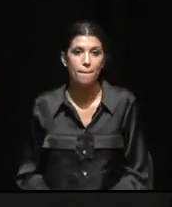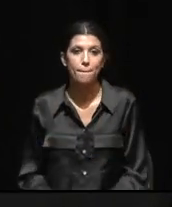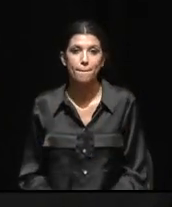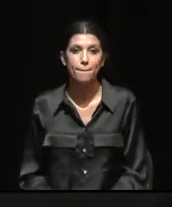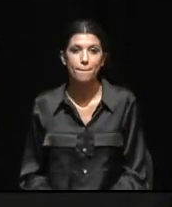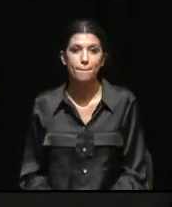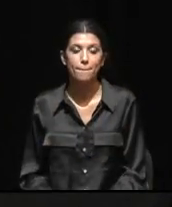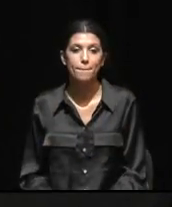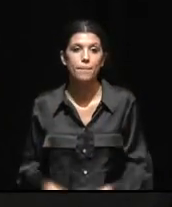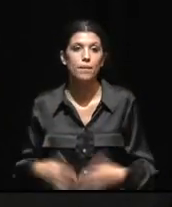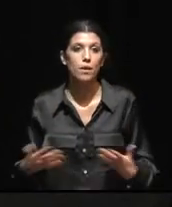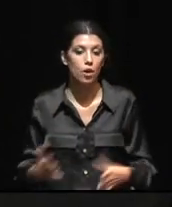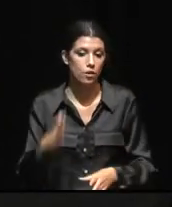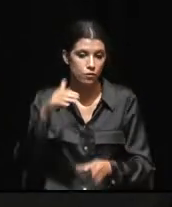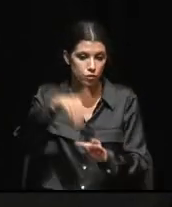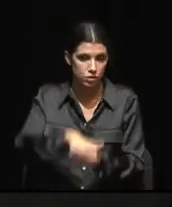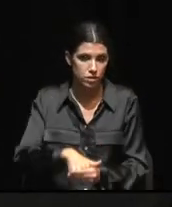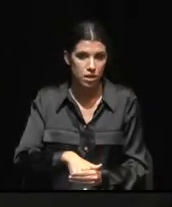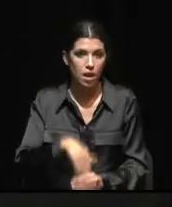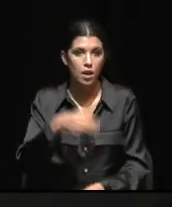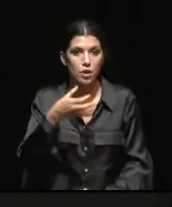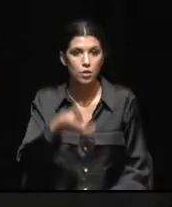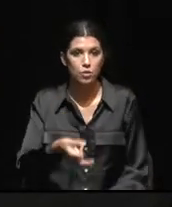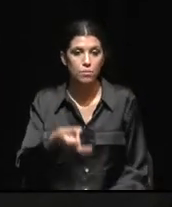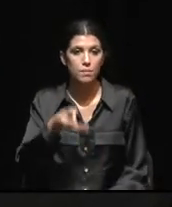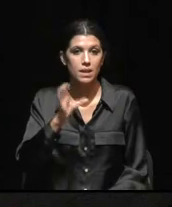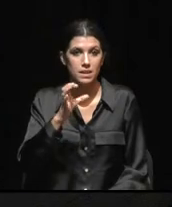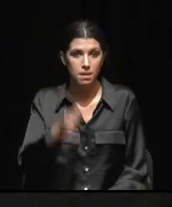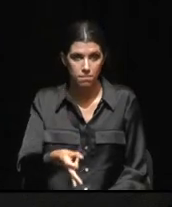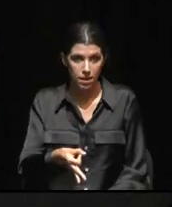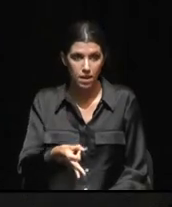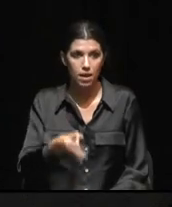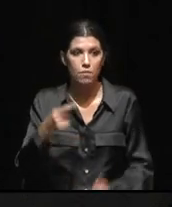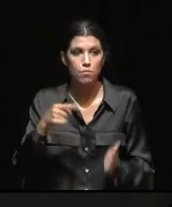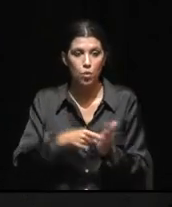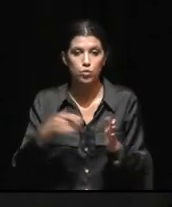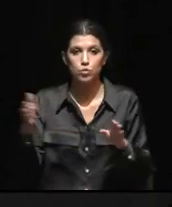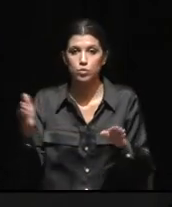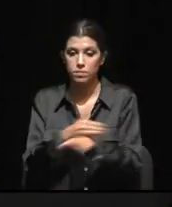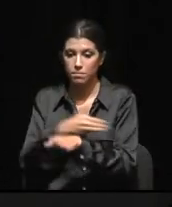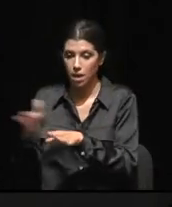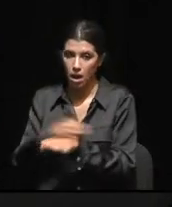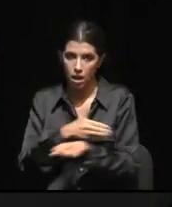maioria vamos votar o voto do PCP por